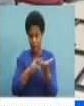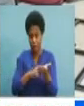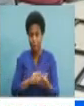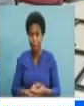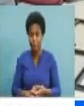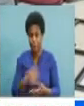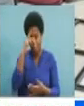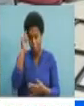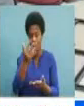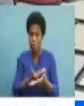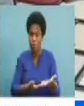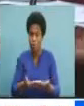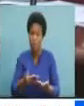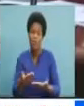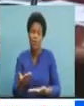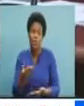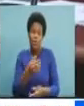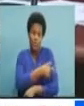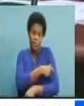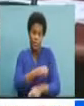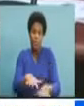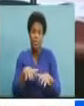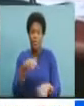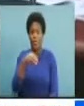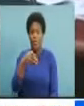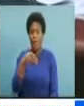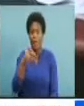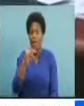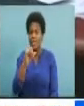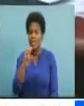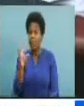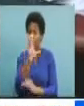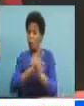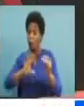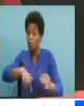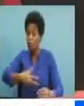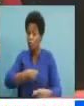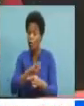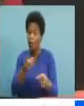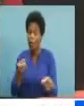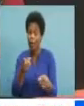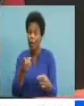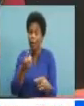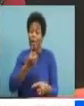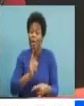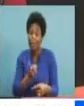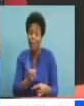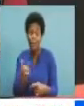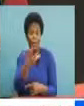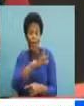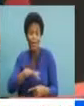procurados pelo deputado do ps e be pelo círculo da europa e resto do mundo porque afinal de contas é um imperativo nacional